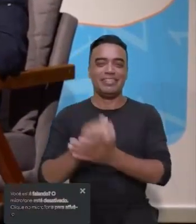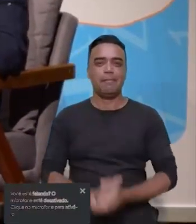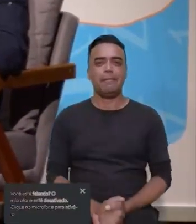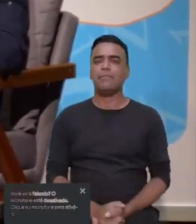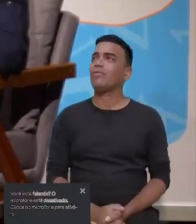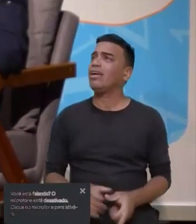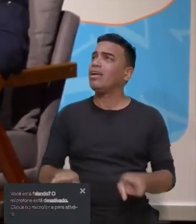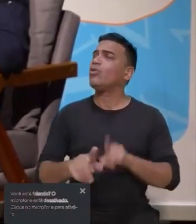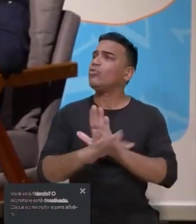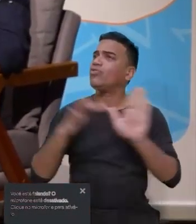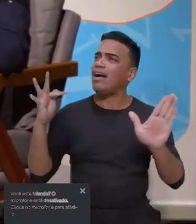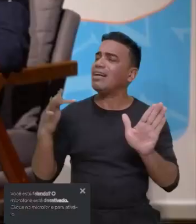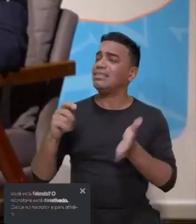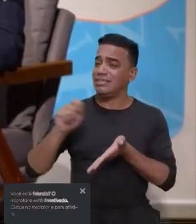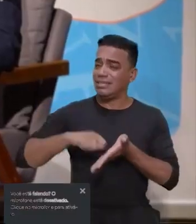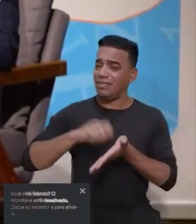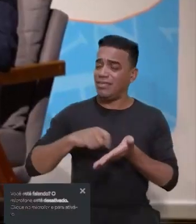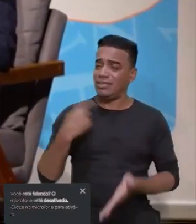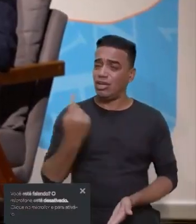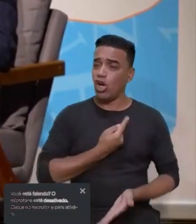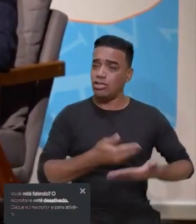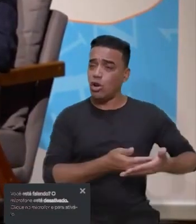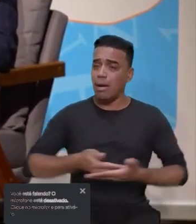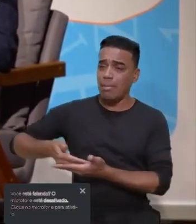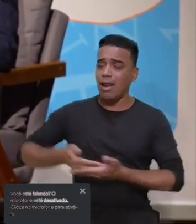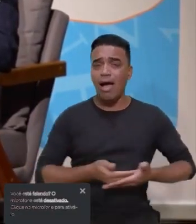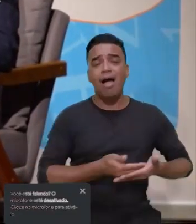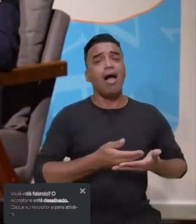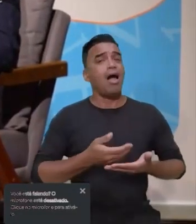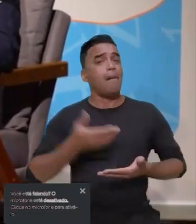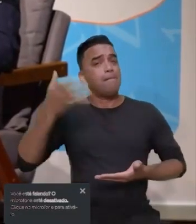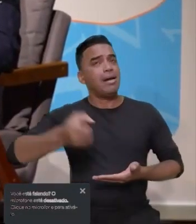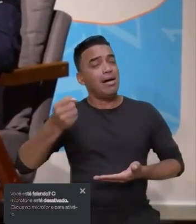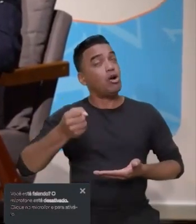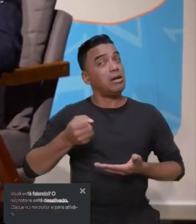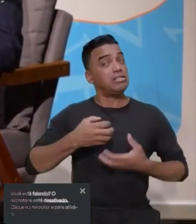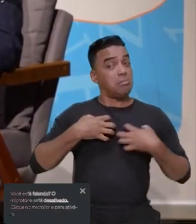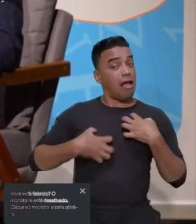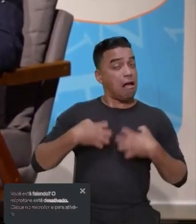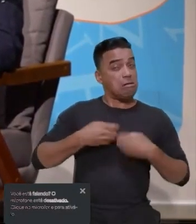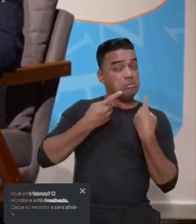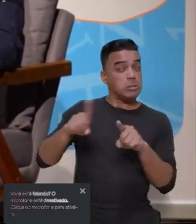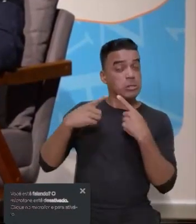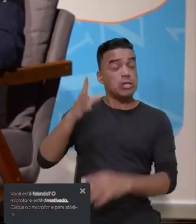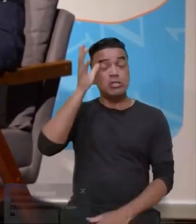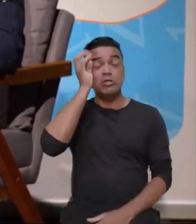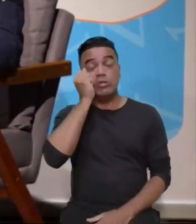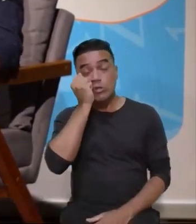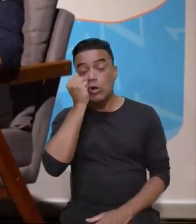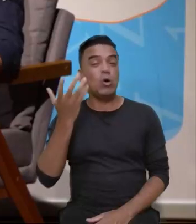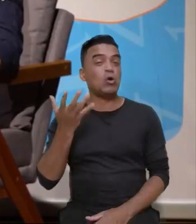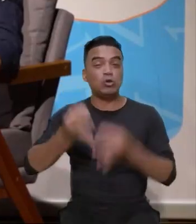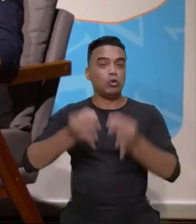Eu estava até com essa frase aqui: nossa escrevivência não é para ninar os da Casa Grande, e sim para incomodá-los em seus sonos injustos. Que